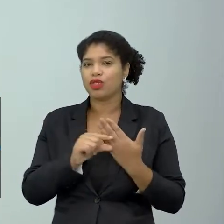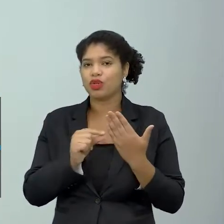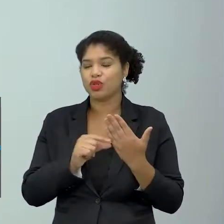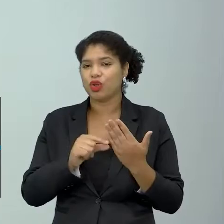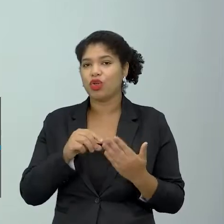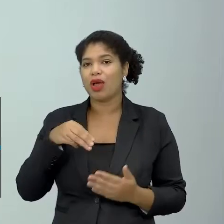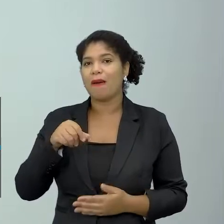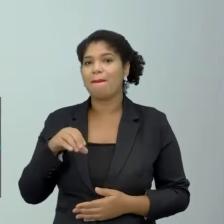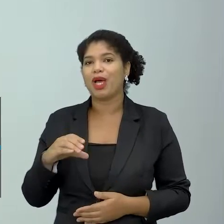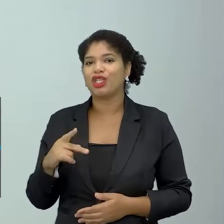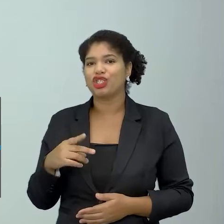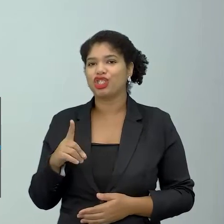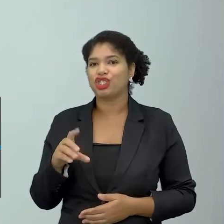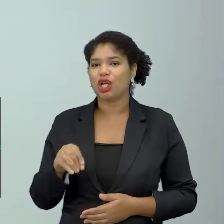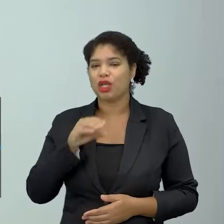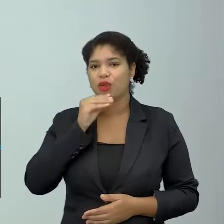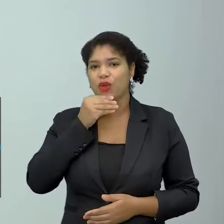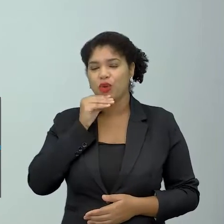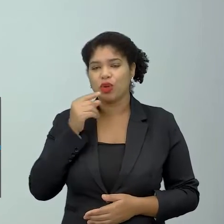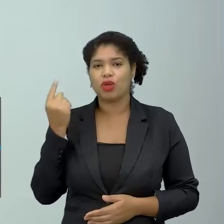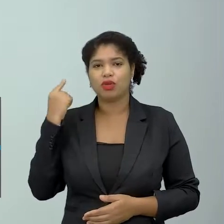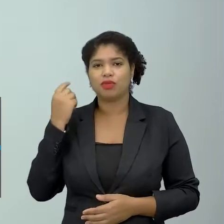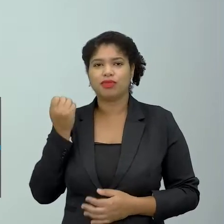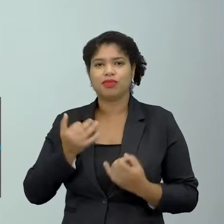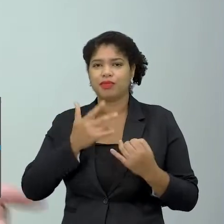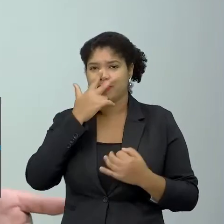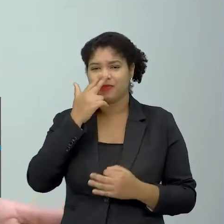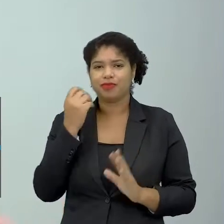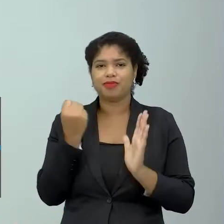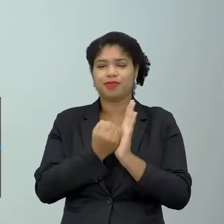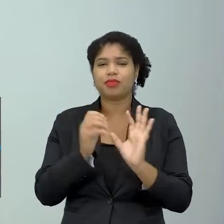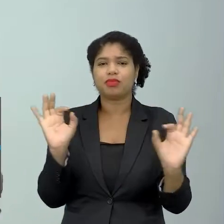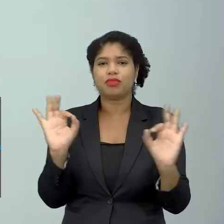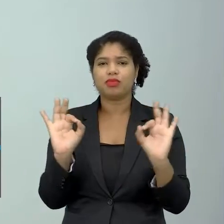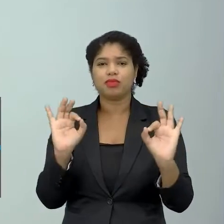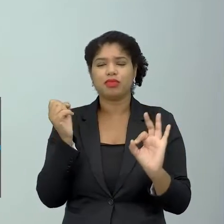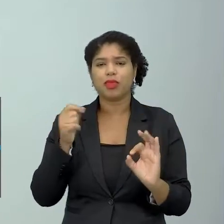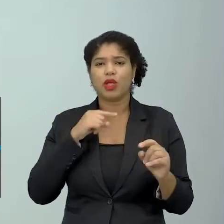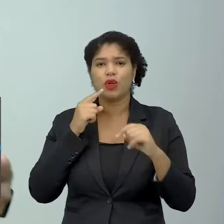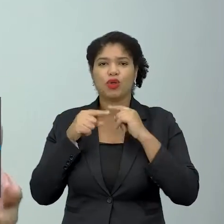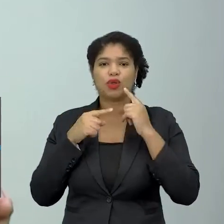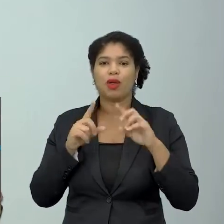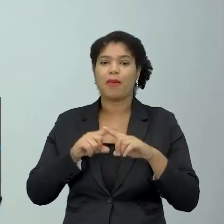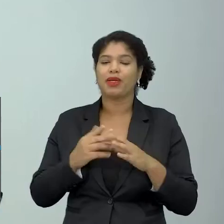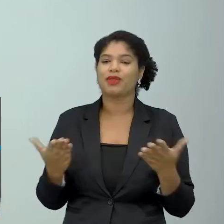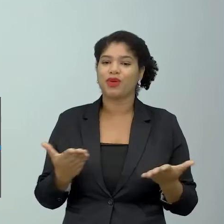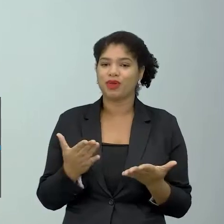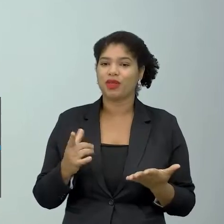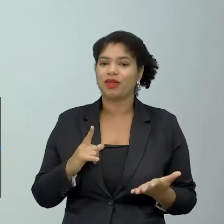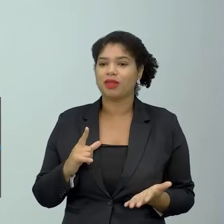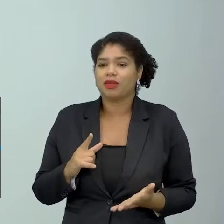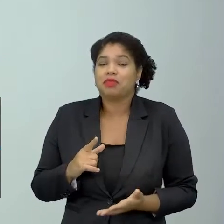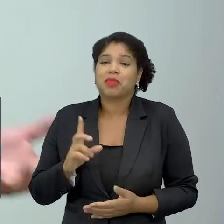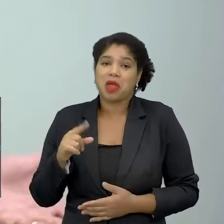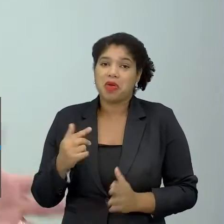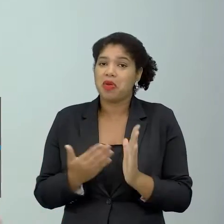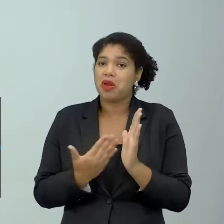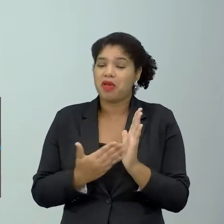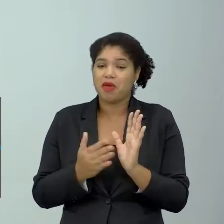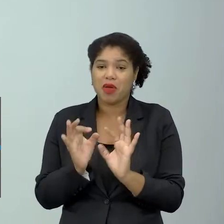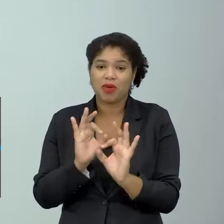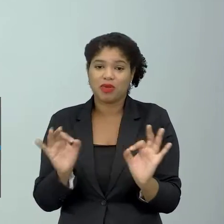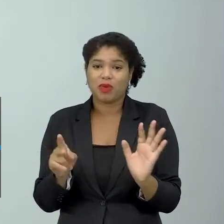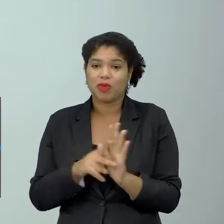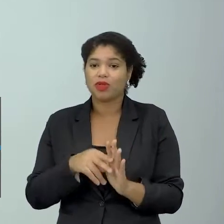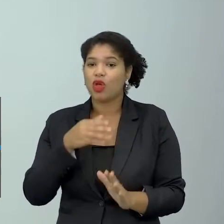nisso. Só que quem leu na época, não tem registro nenhum na época falando de dúvida. O registro está apenas, olha, é um livro muito bom do Machado de